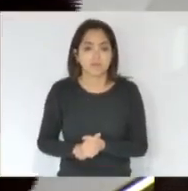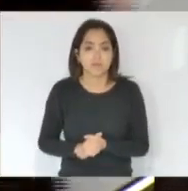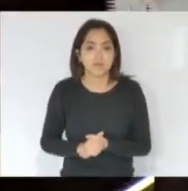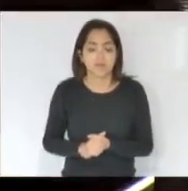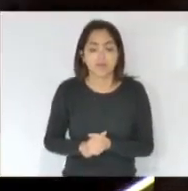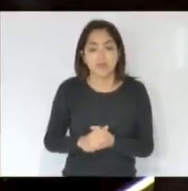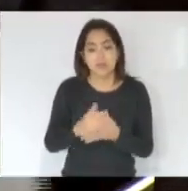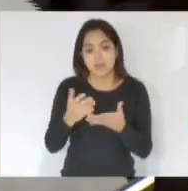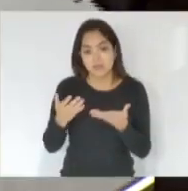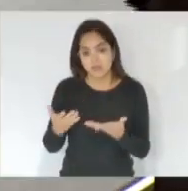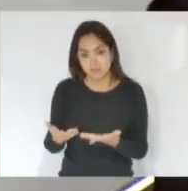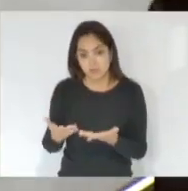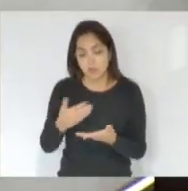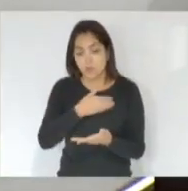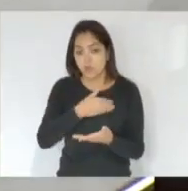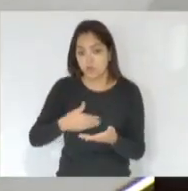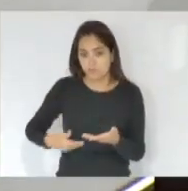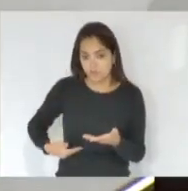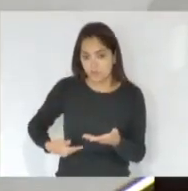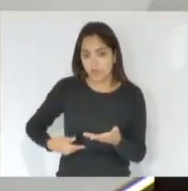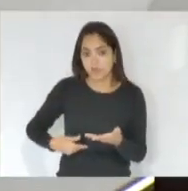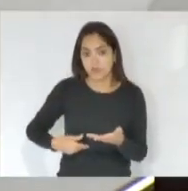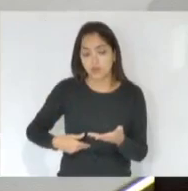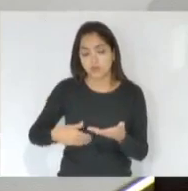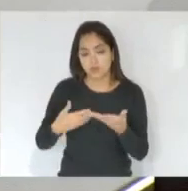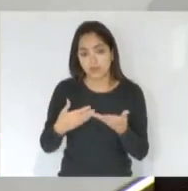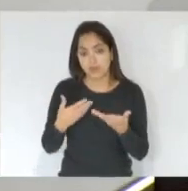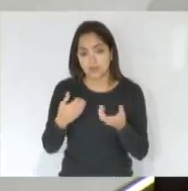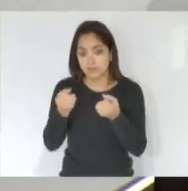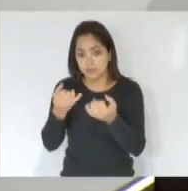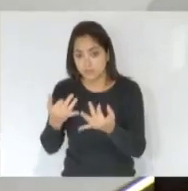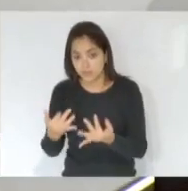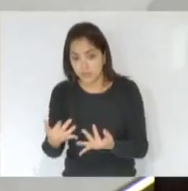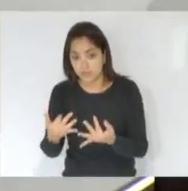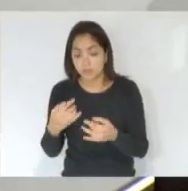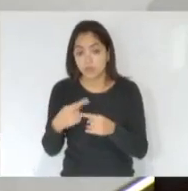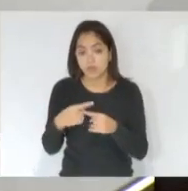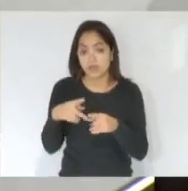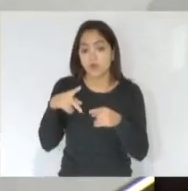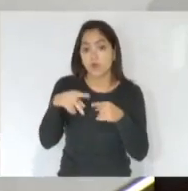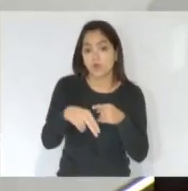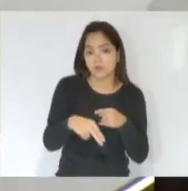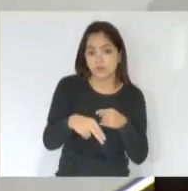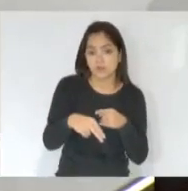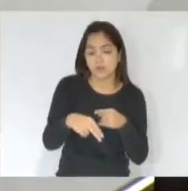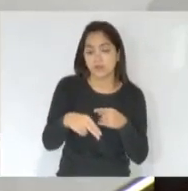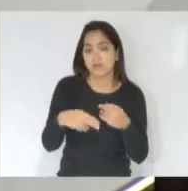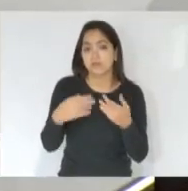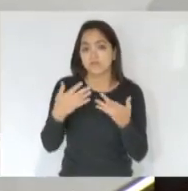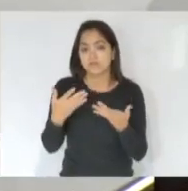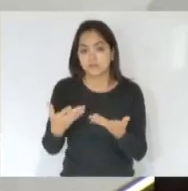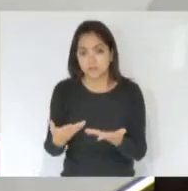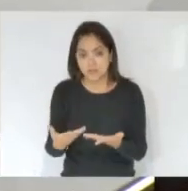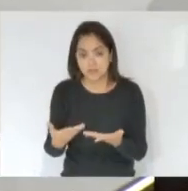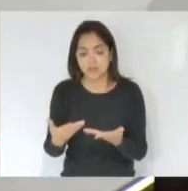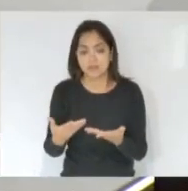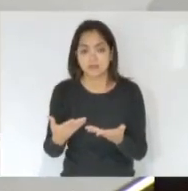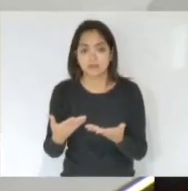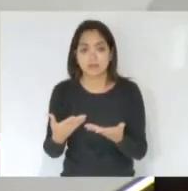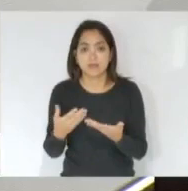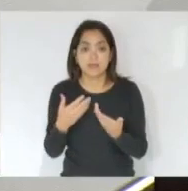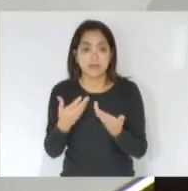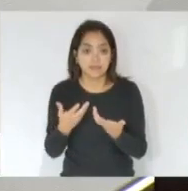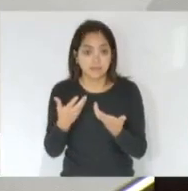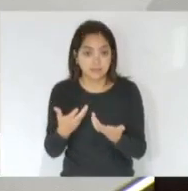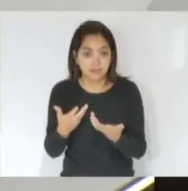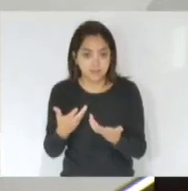De seu lado, o governo tenta justificar a razão para cortar benefícios concedidos, fazendo com que se estabeleça